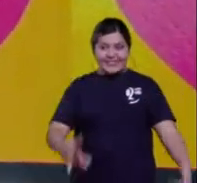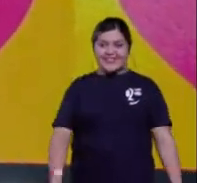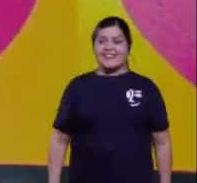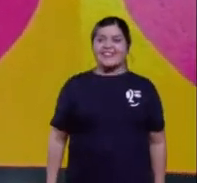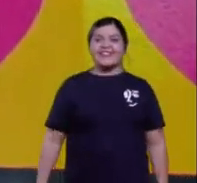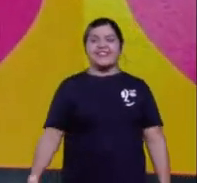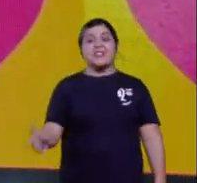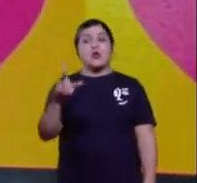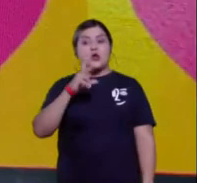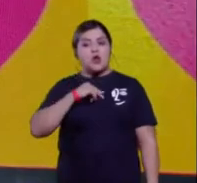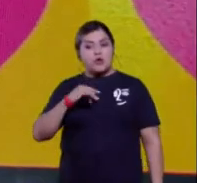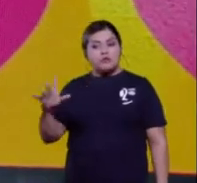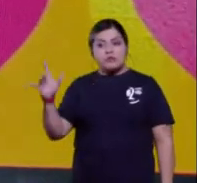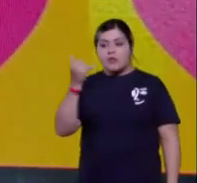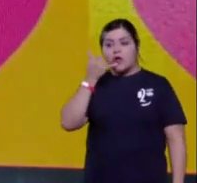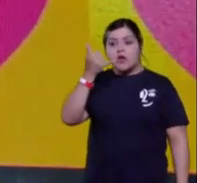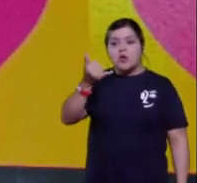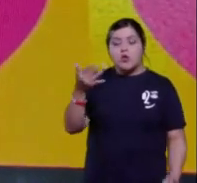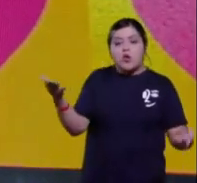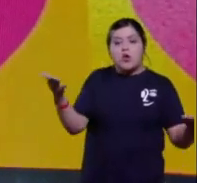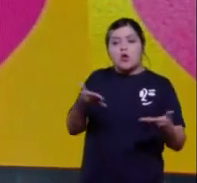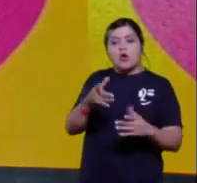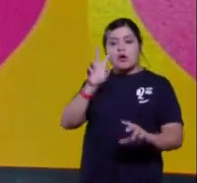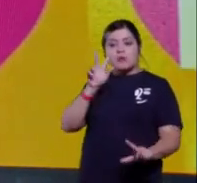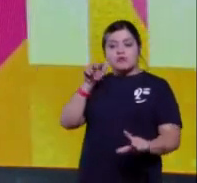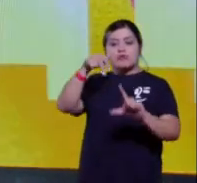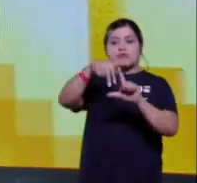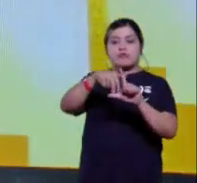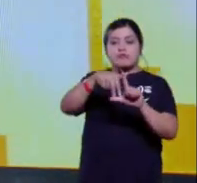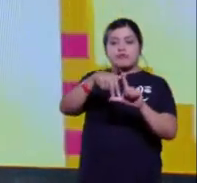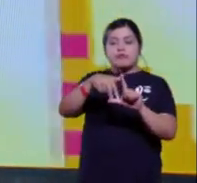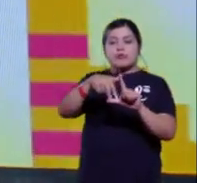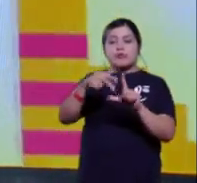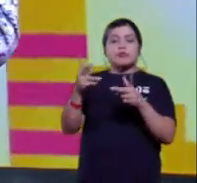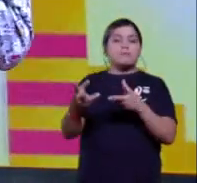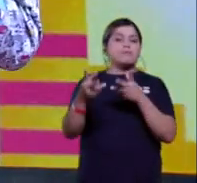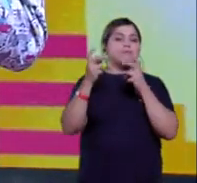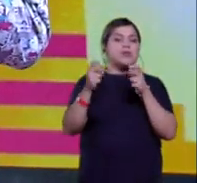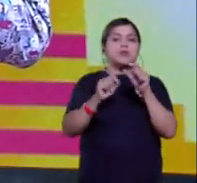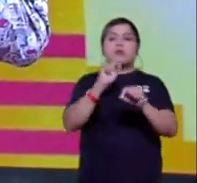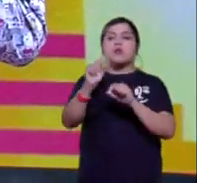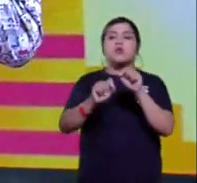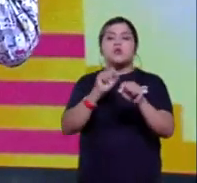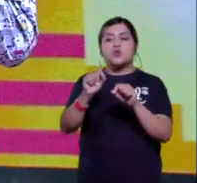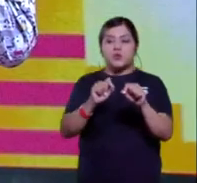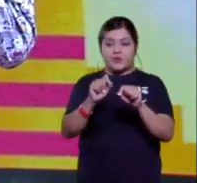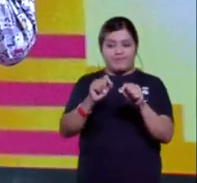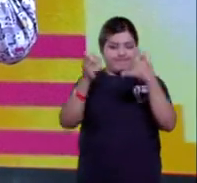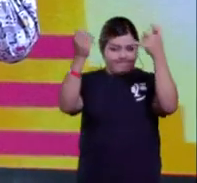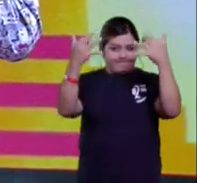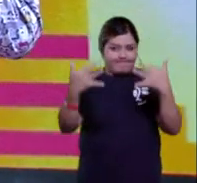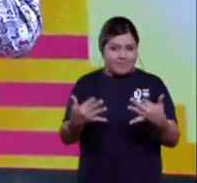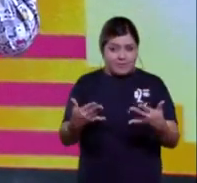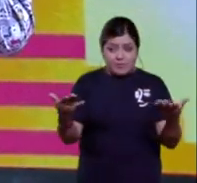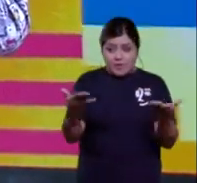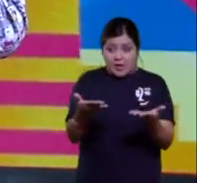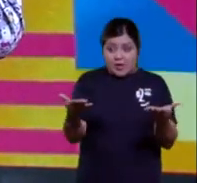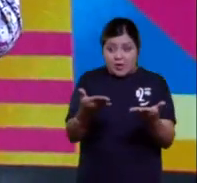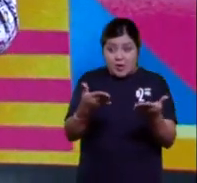teve gente que ligou agora o canal e tá sacando o que, que é que tá rolando aqui. Então eu vou explicar pra você que chegou